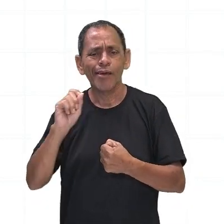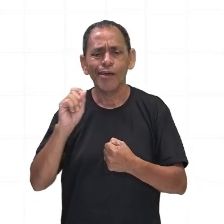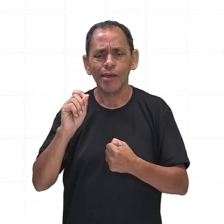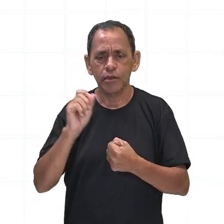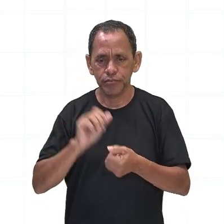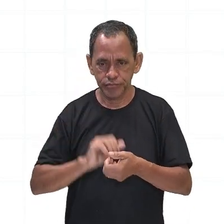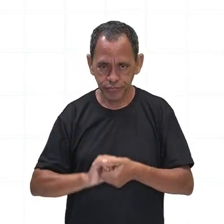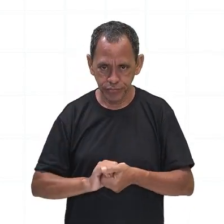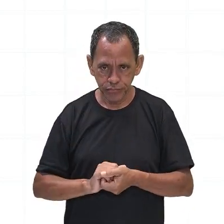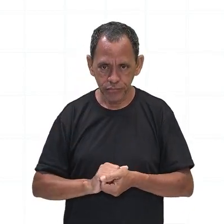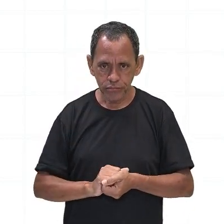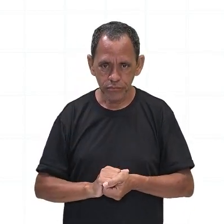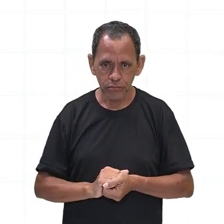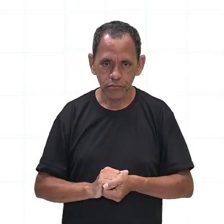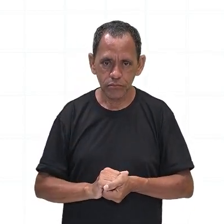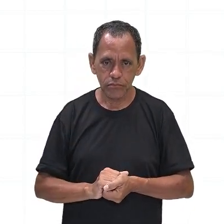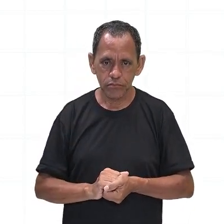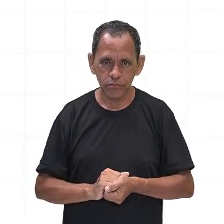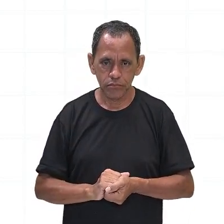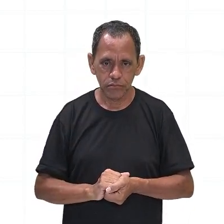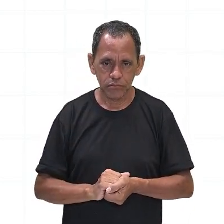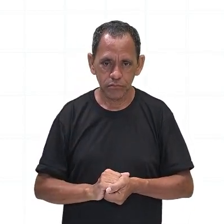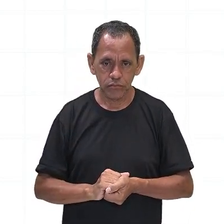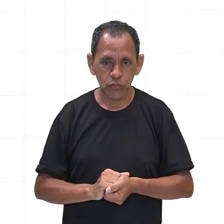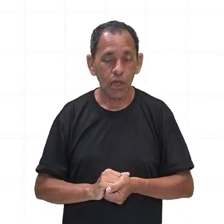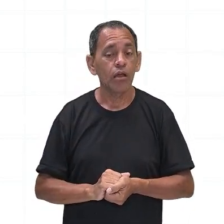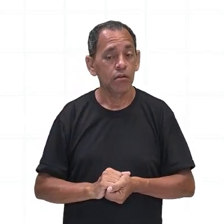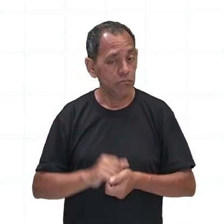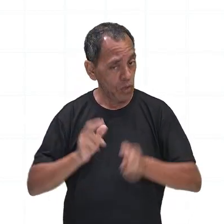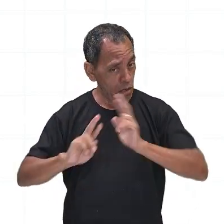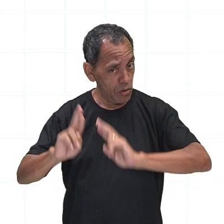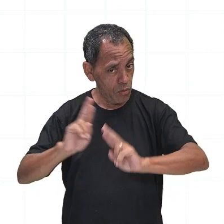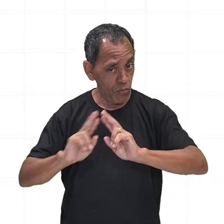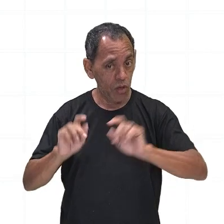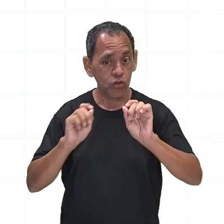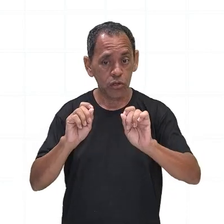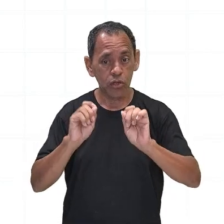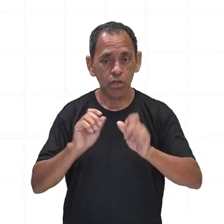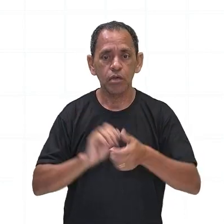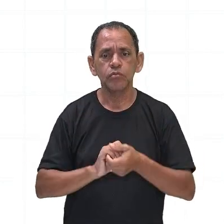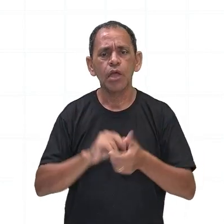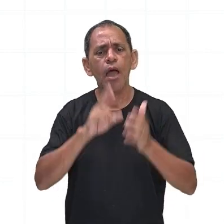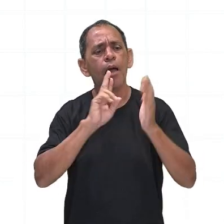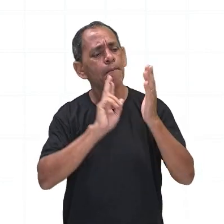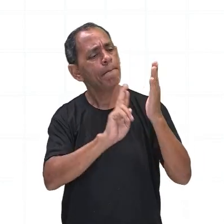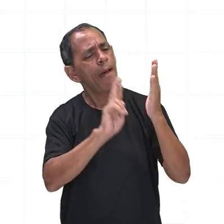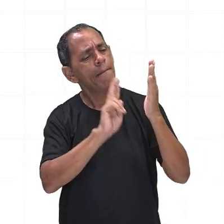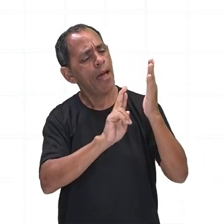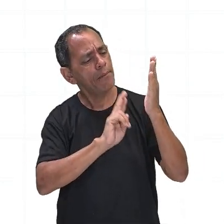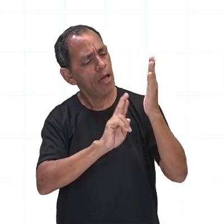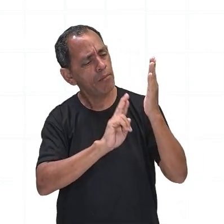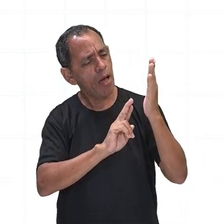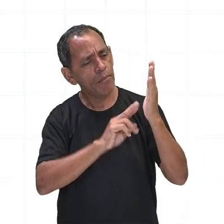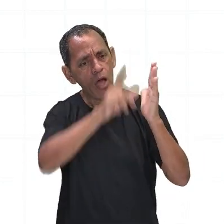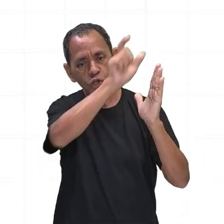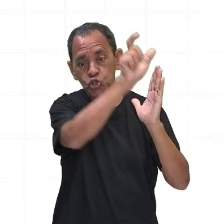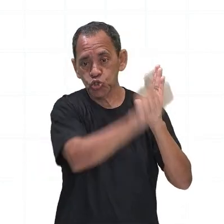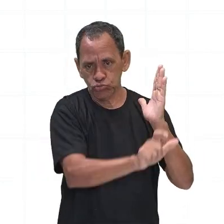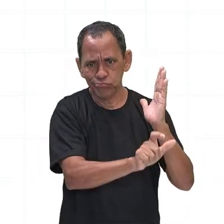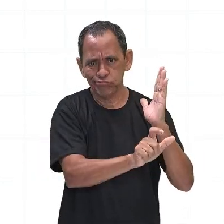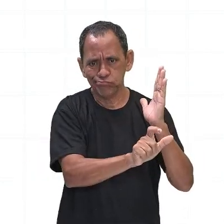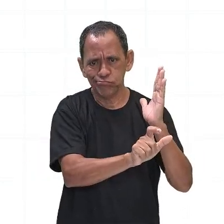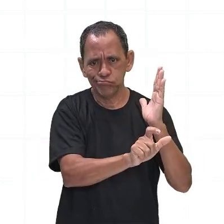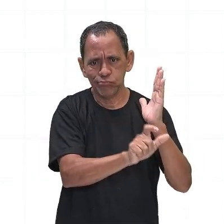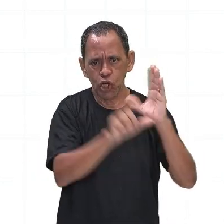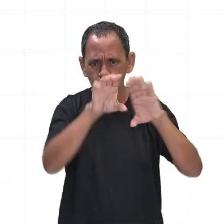Então, a resposta a essa pergunta, que nós já aprendemos a analisar esse verbo, será exatamente aí o sujeito da nossa oração.